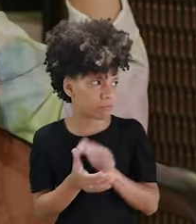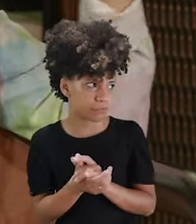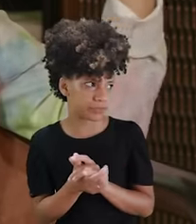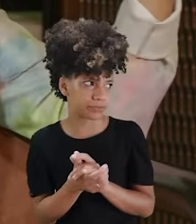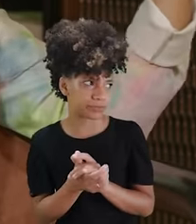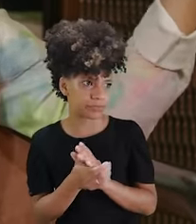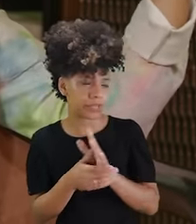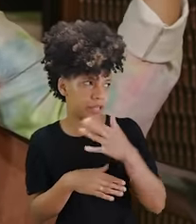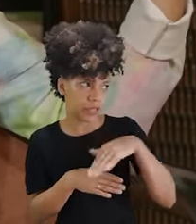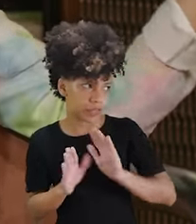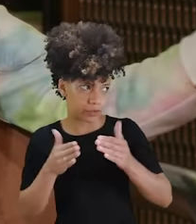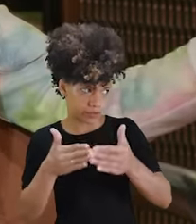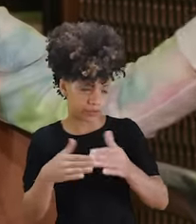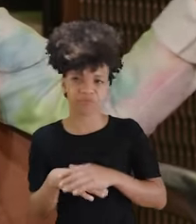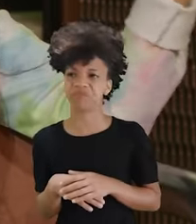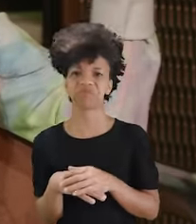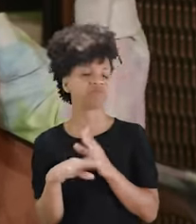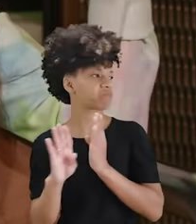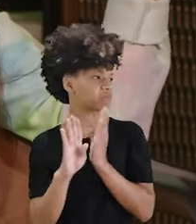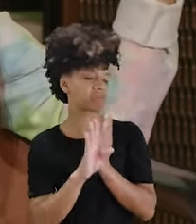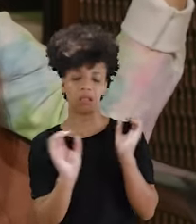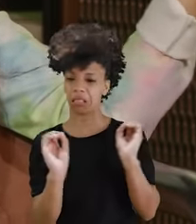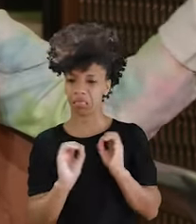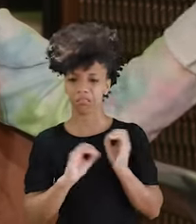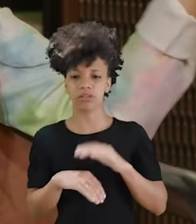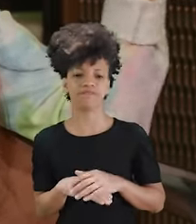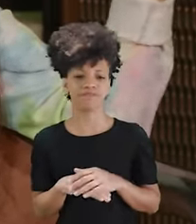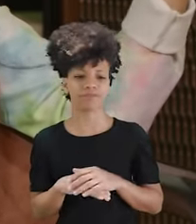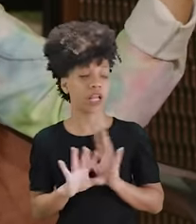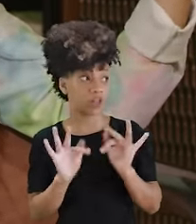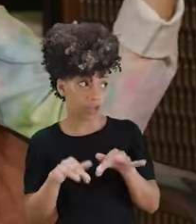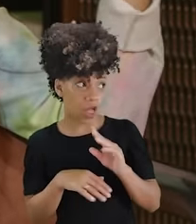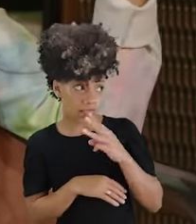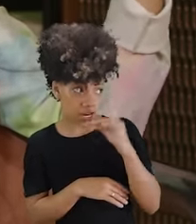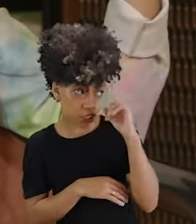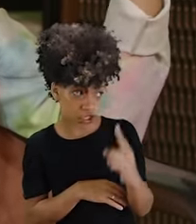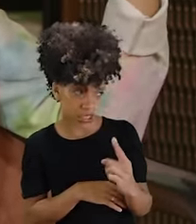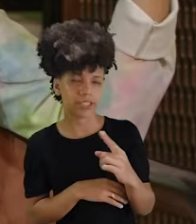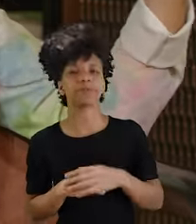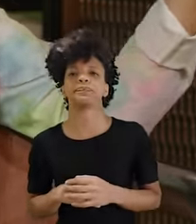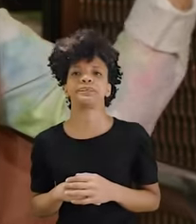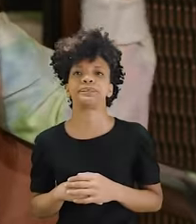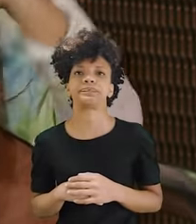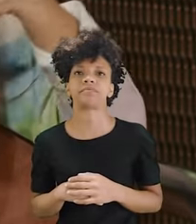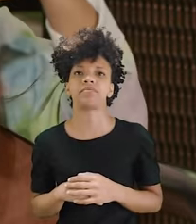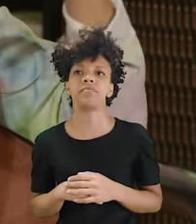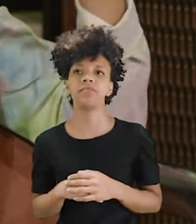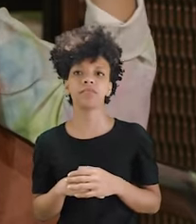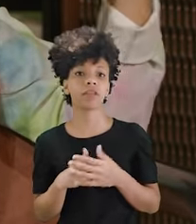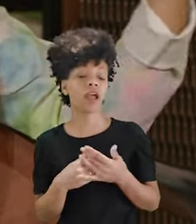conclusão três dias se passaram a os agentes Portuários de Napoli levou o negócio assim